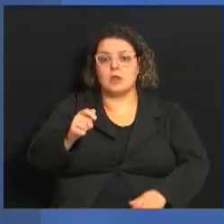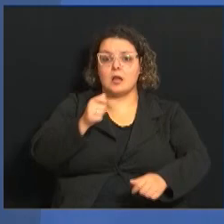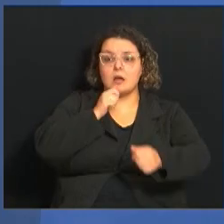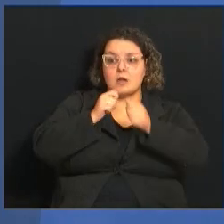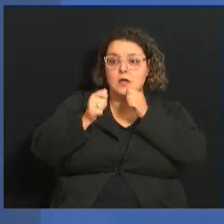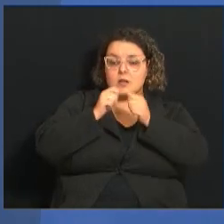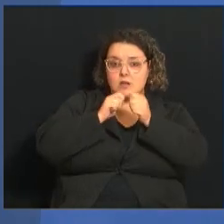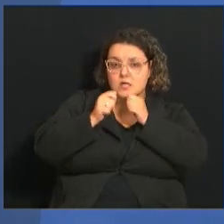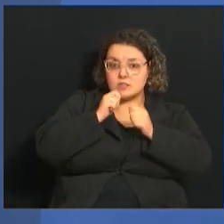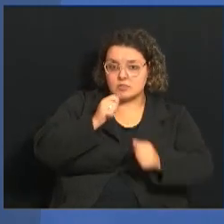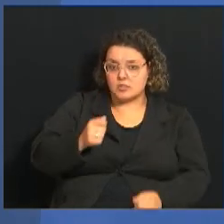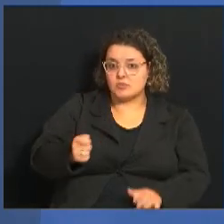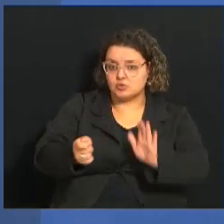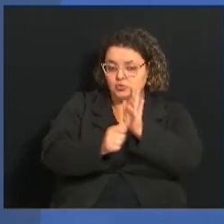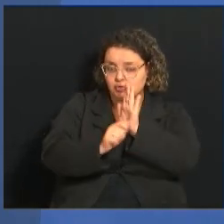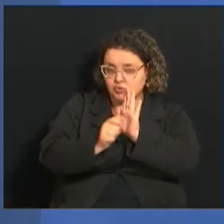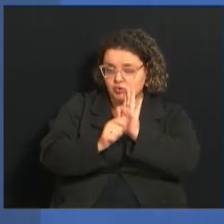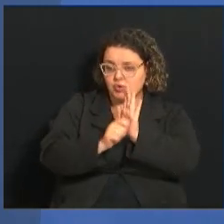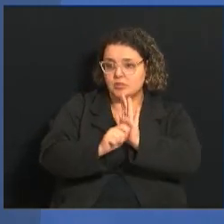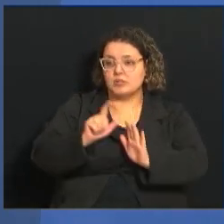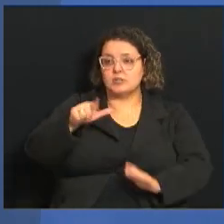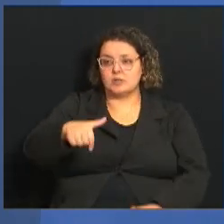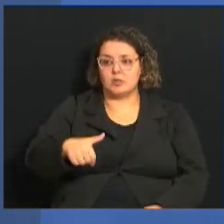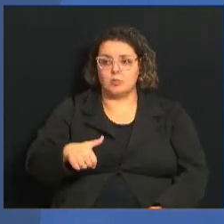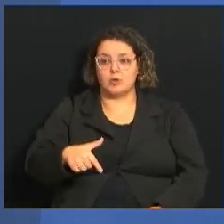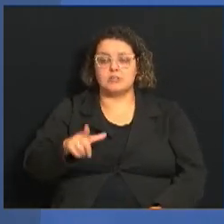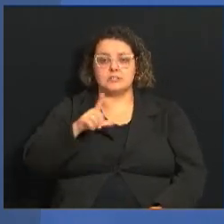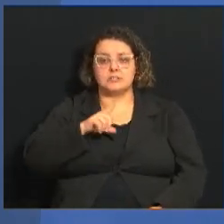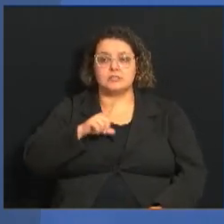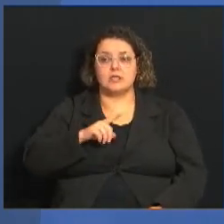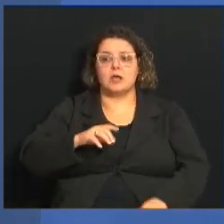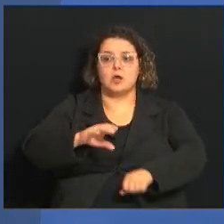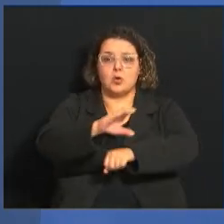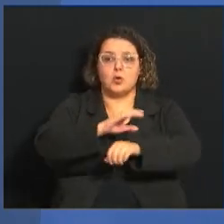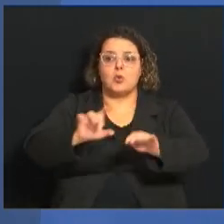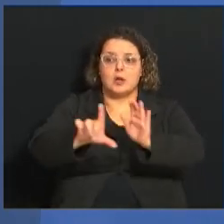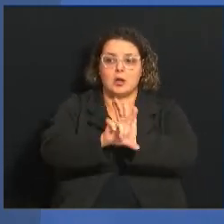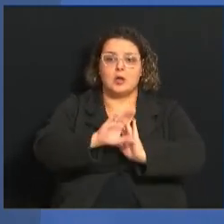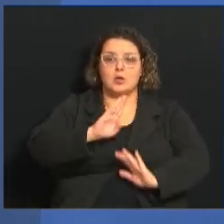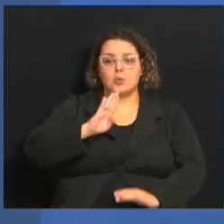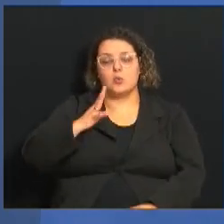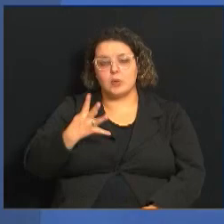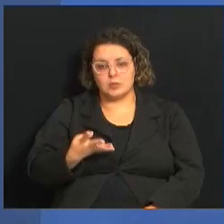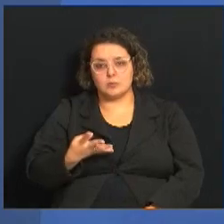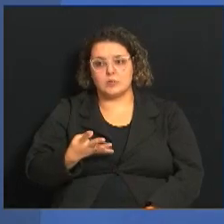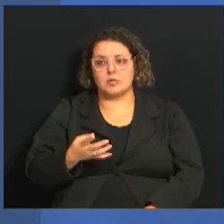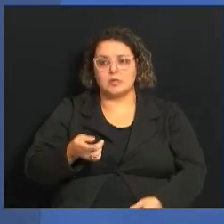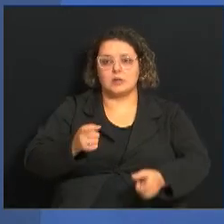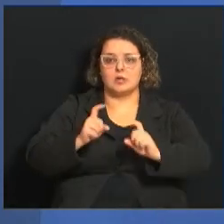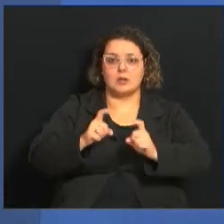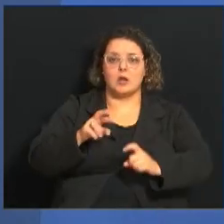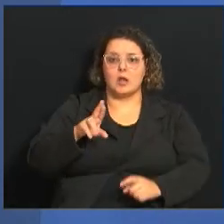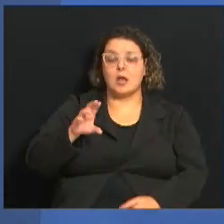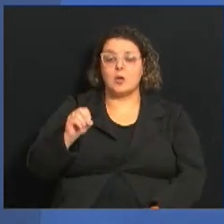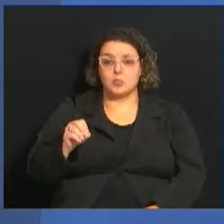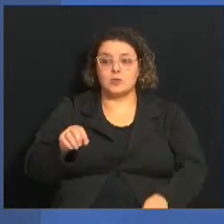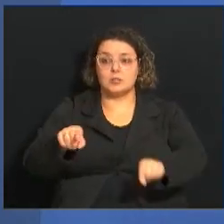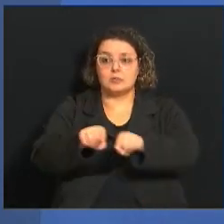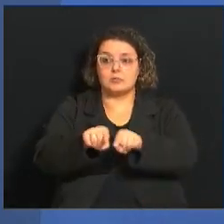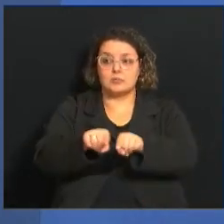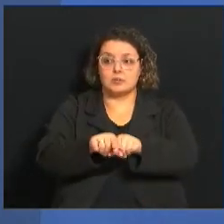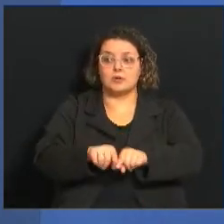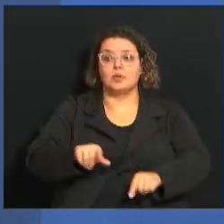Comissão de Constituição e Legalidade, às 4h30, que realiza uma reunião ordinária também. E,